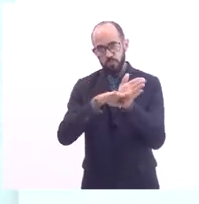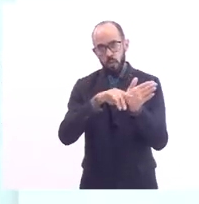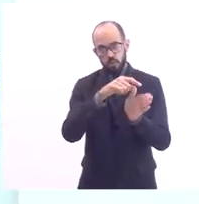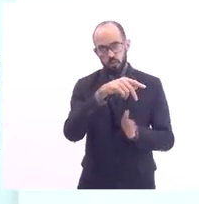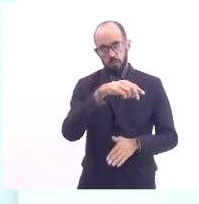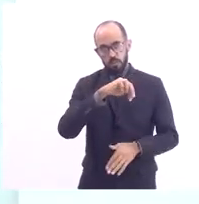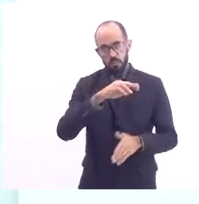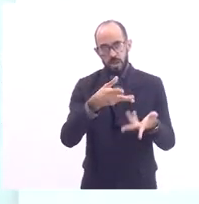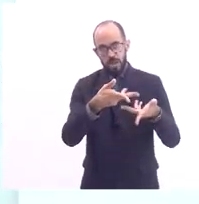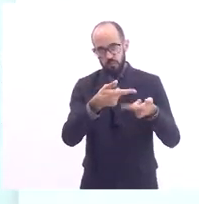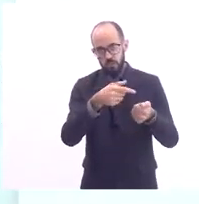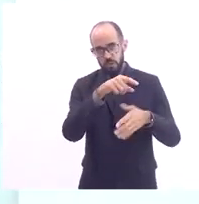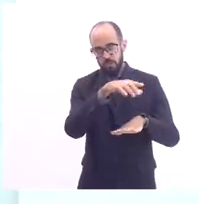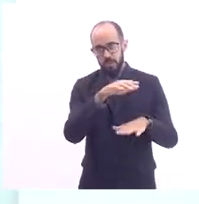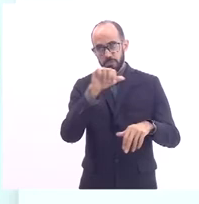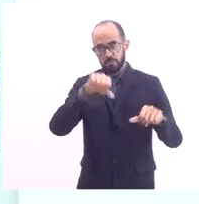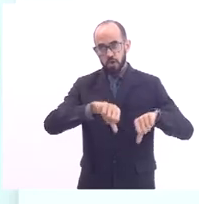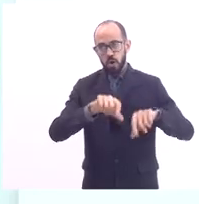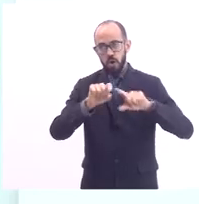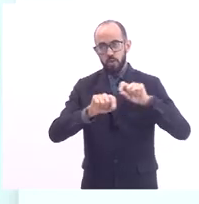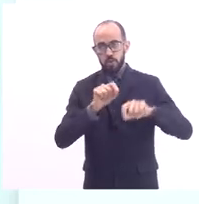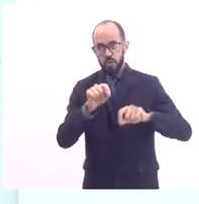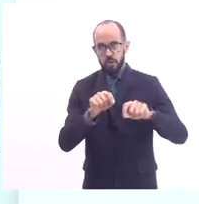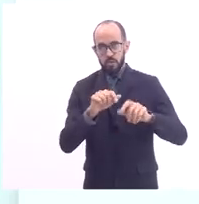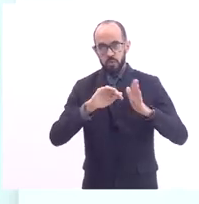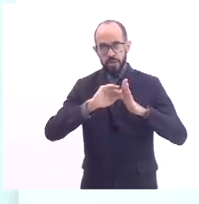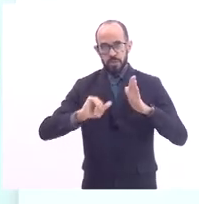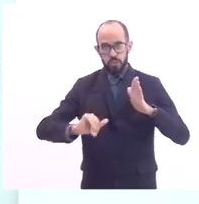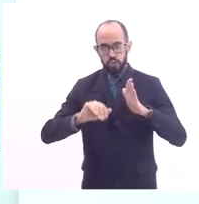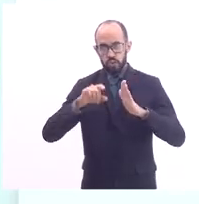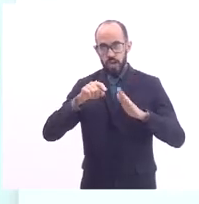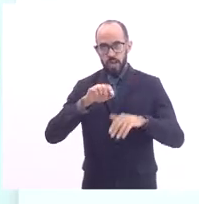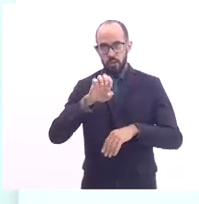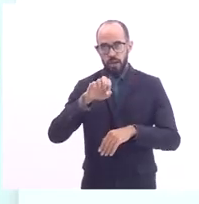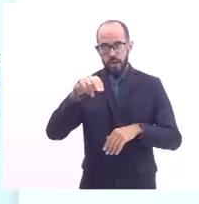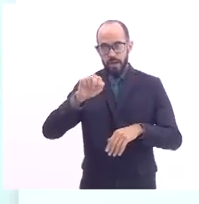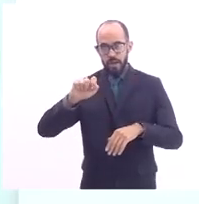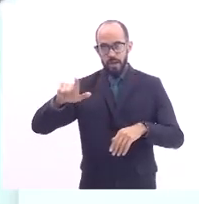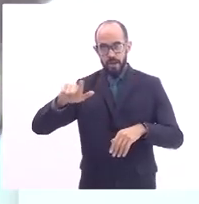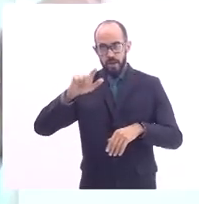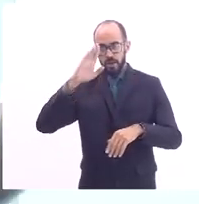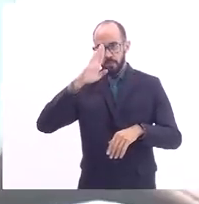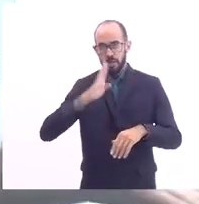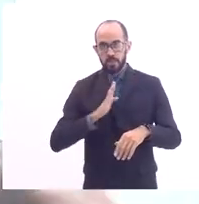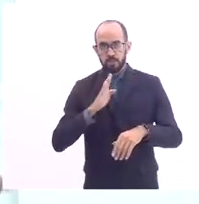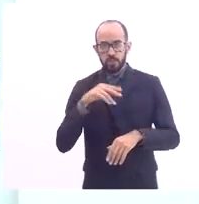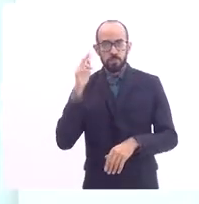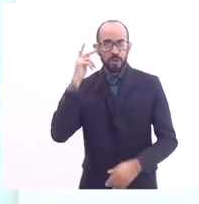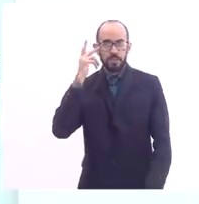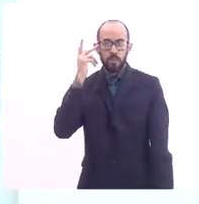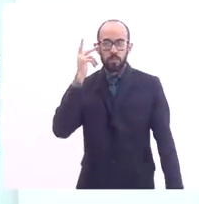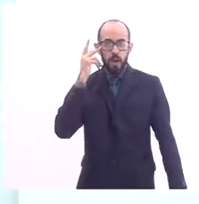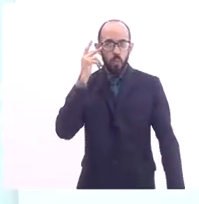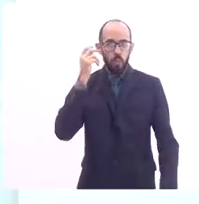Mas, pior que isso, foi retirado da sede da Enel Brasil do Rio de Janeiro para São Paulo ano passado.